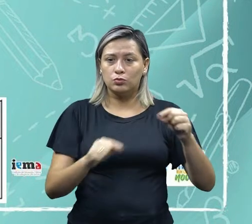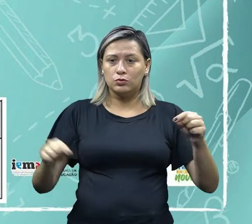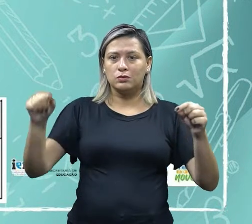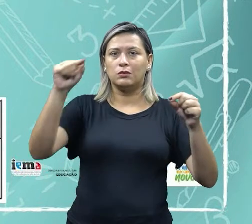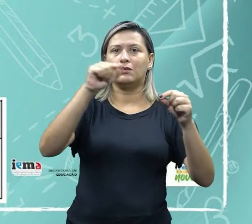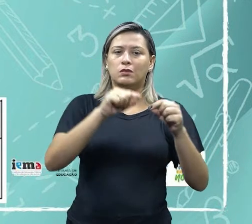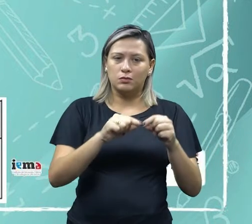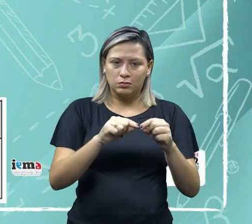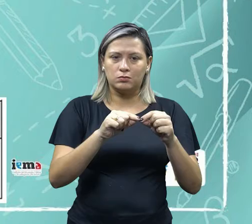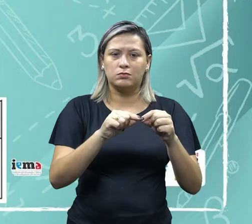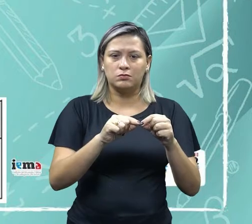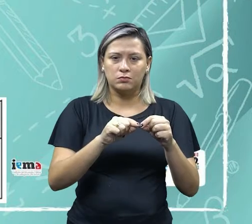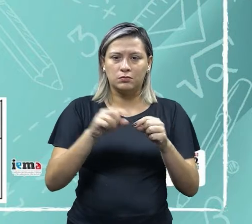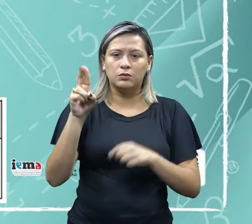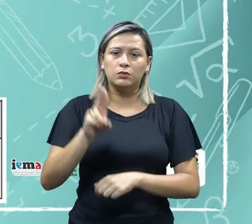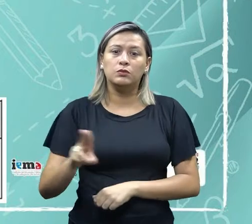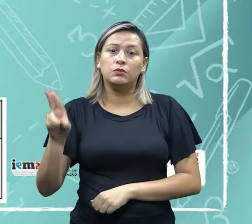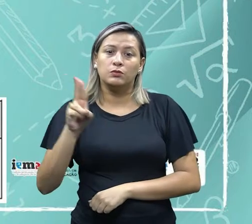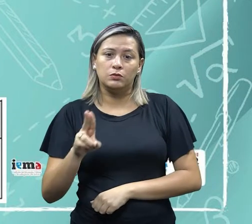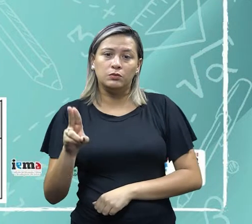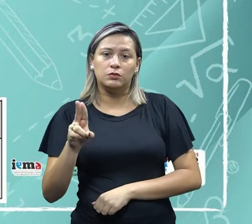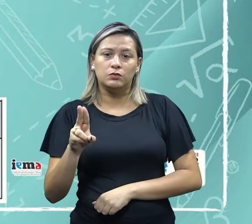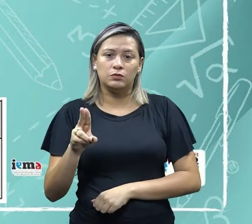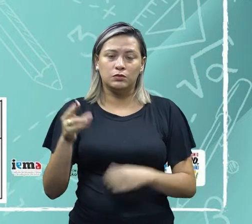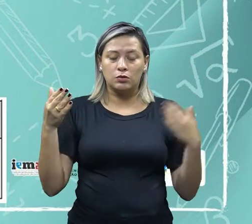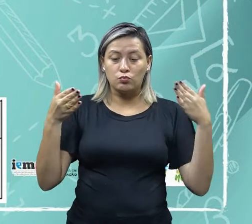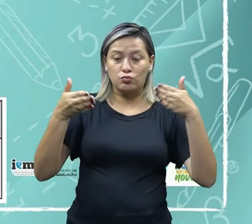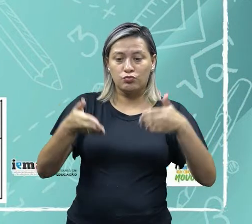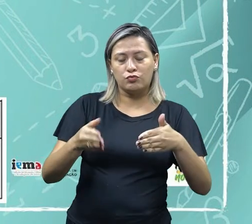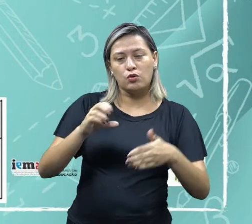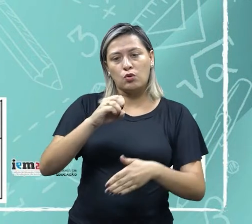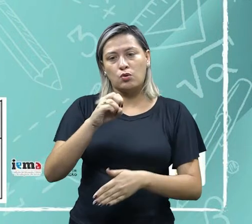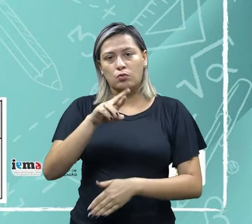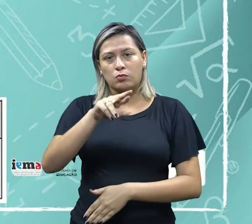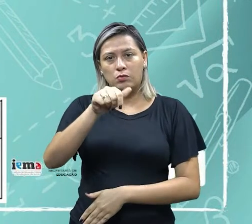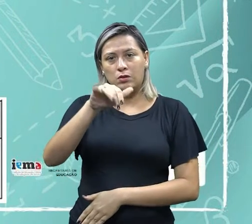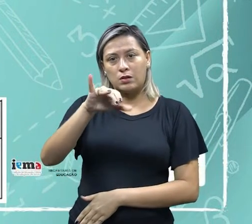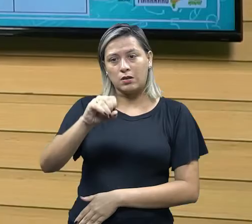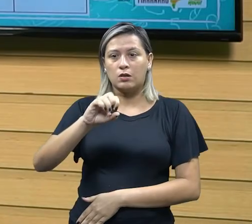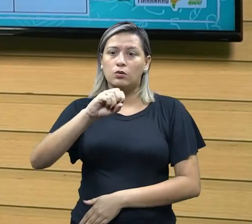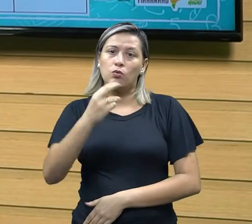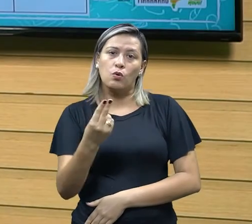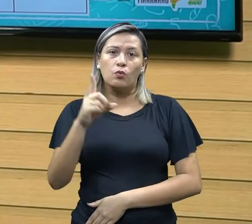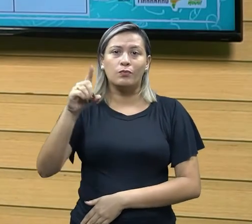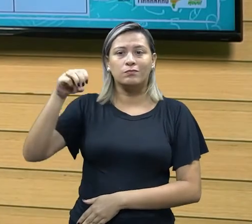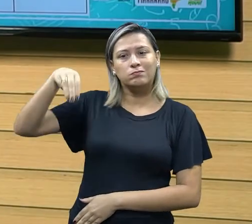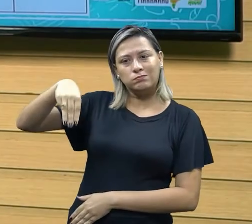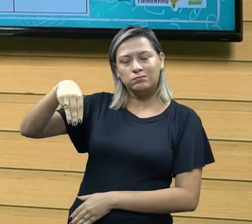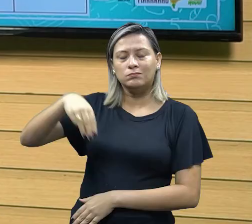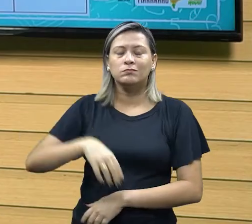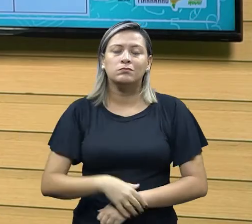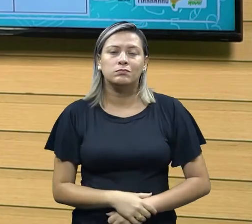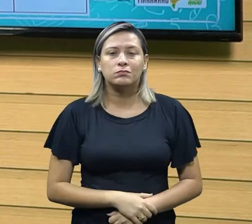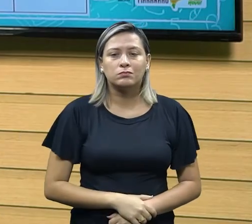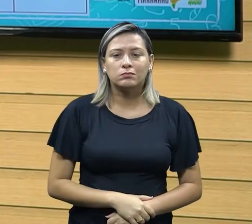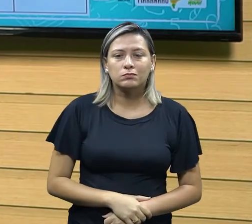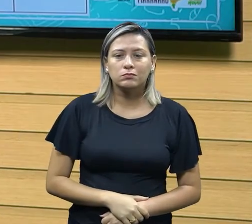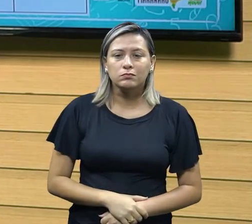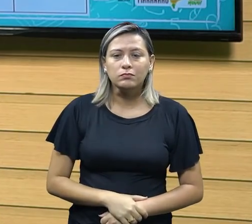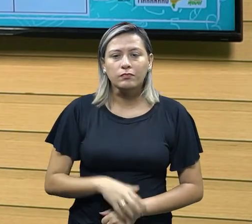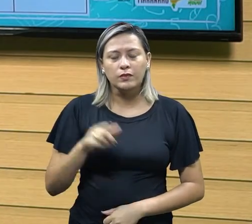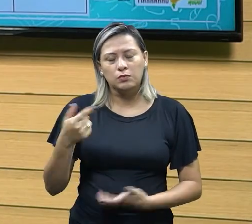maneiras, tá? O círculo definido por centro e raio ou diâmetro. Então, quando a gente for,